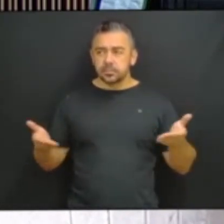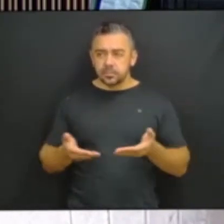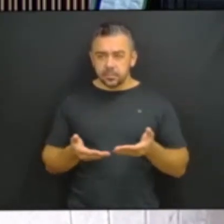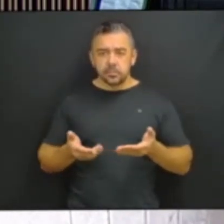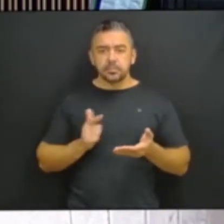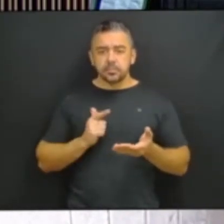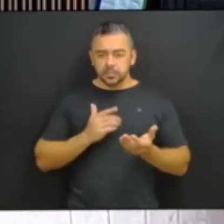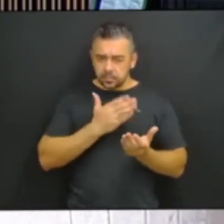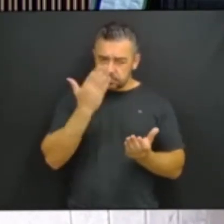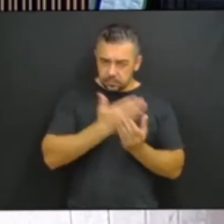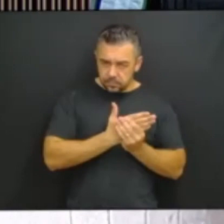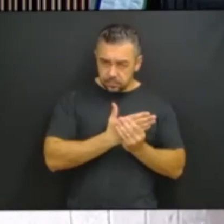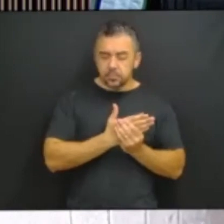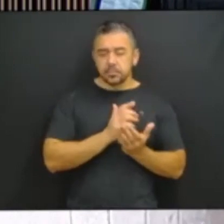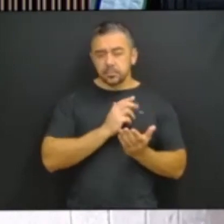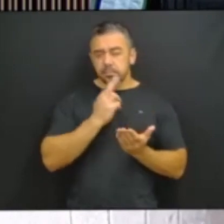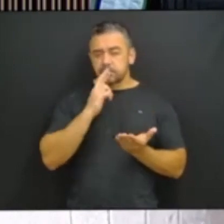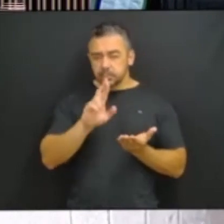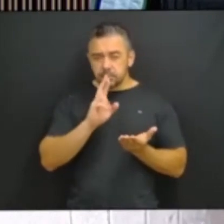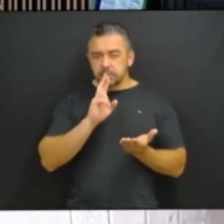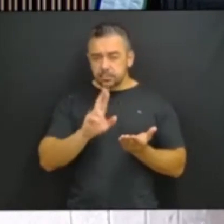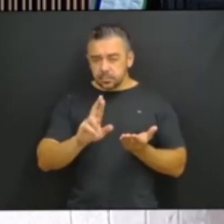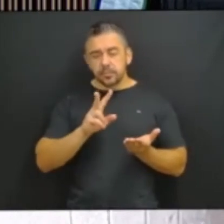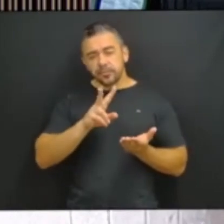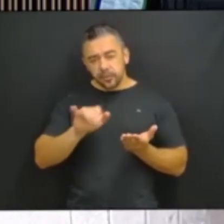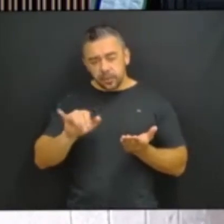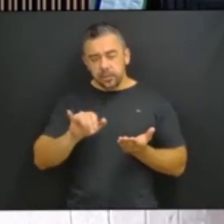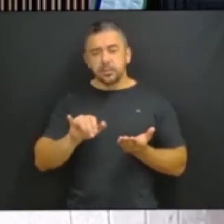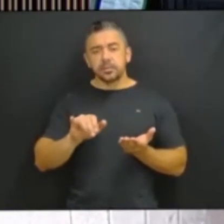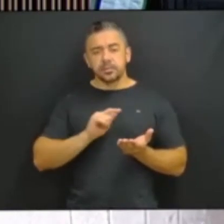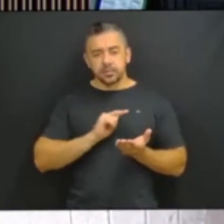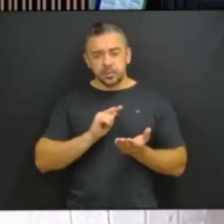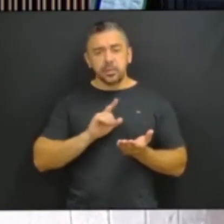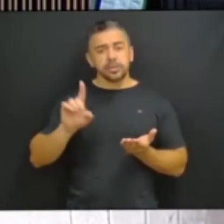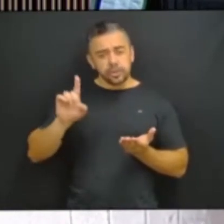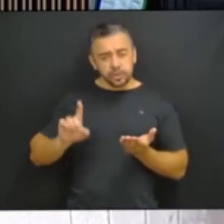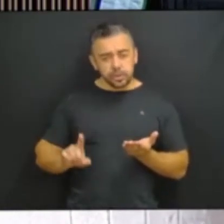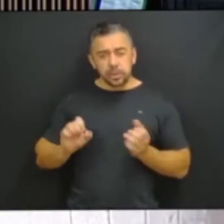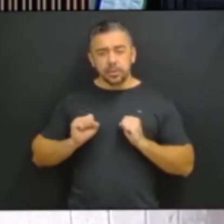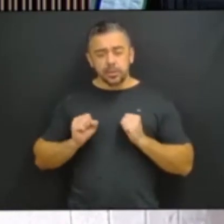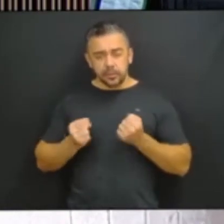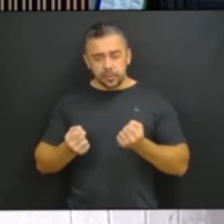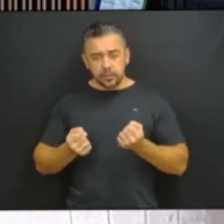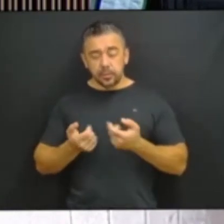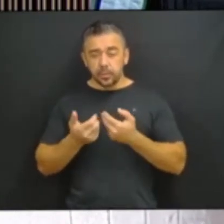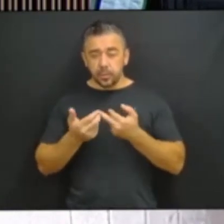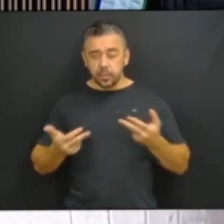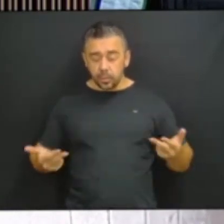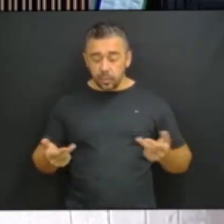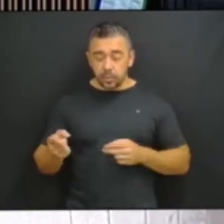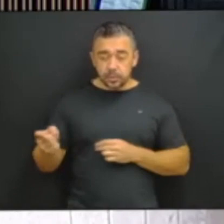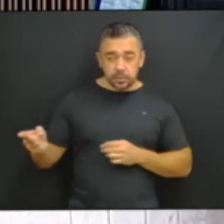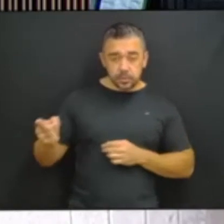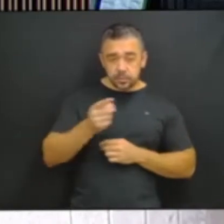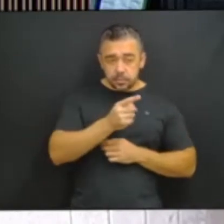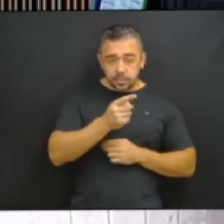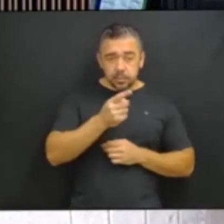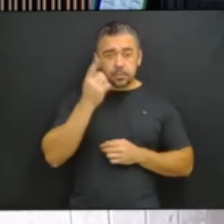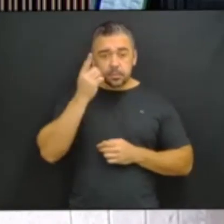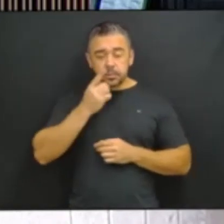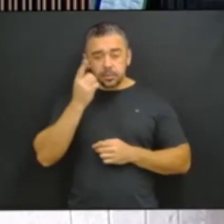respondendo por processos e vai ter direito a defesa coisa deputados e deputadas